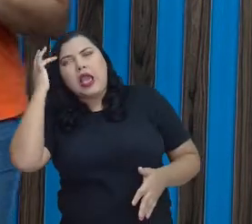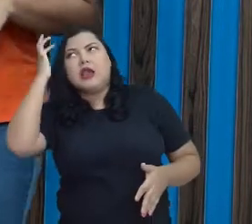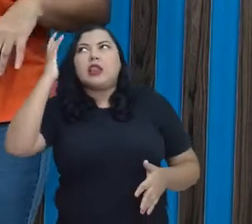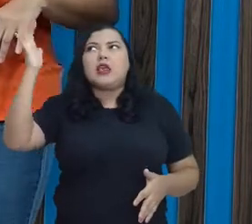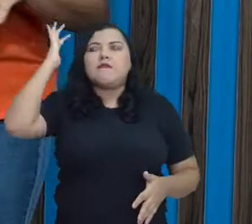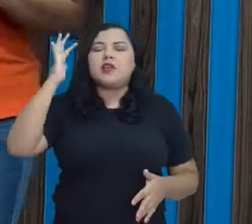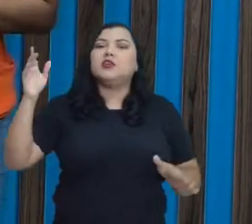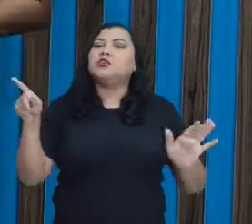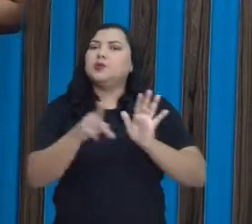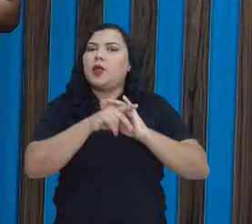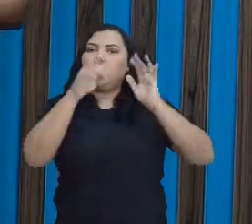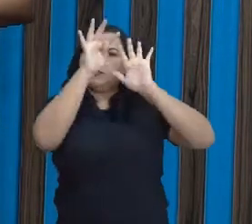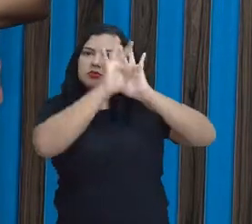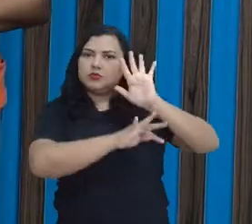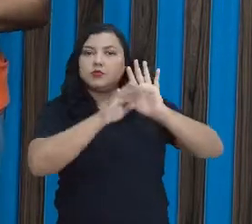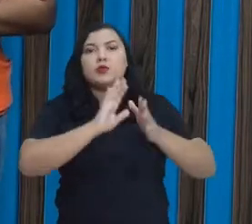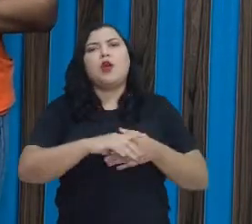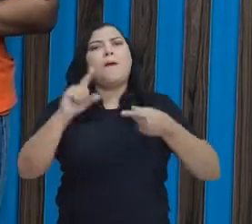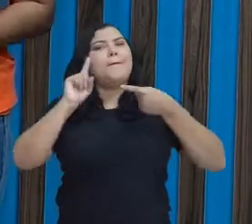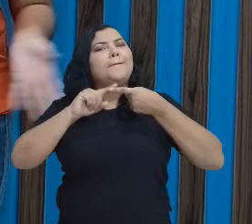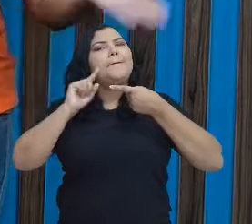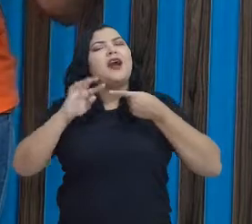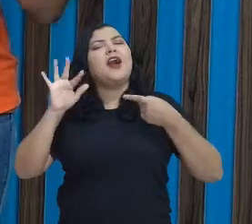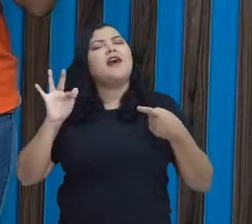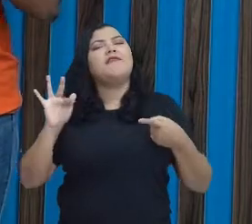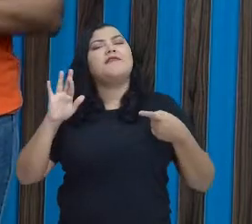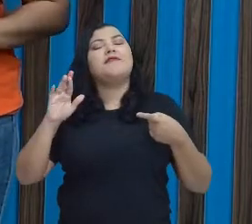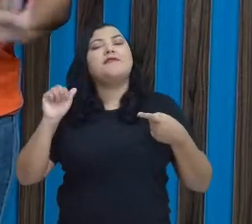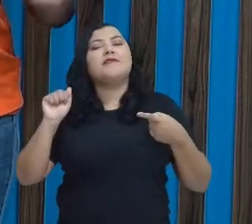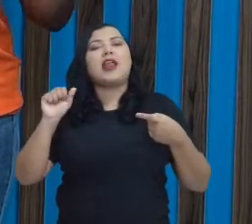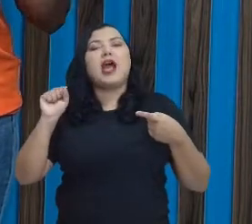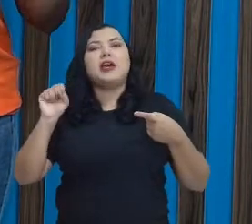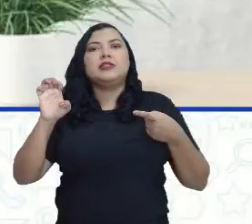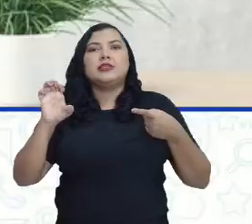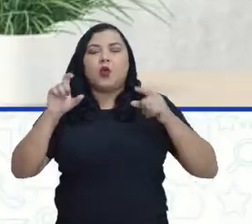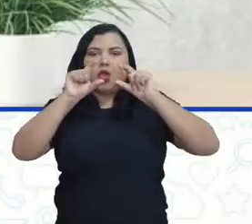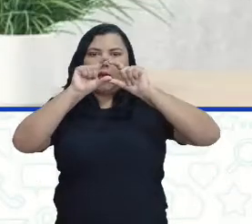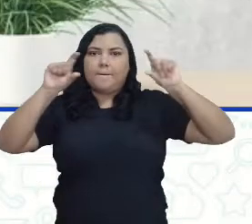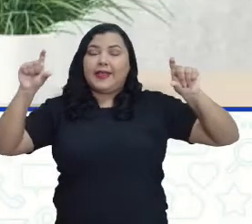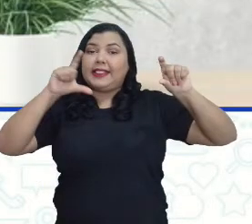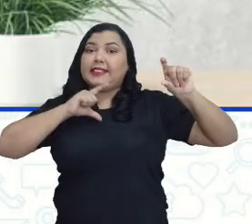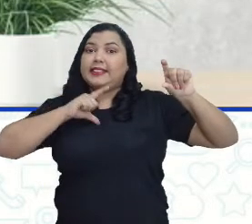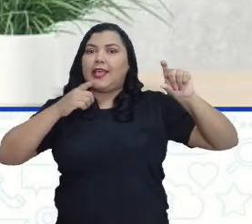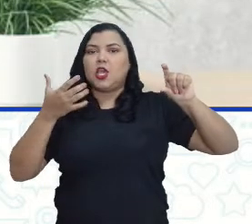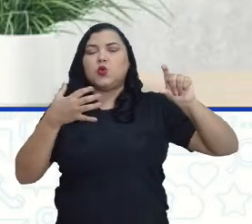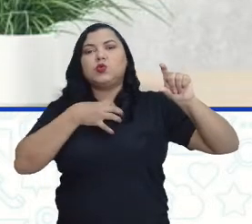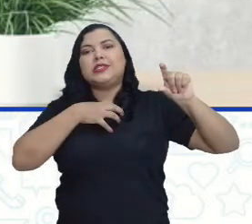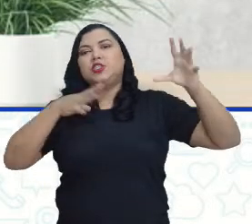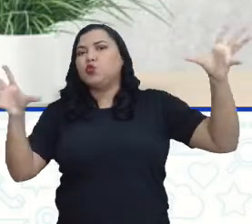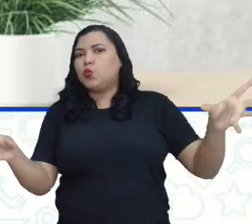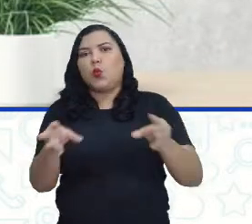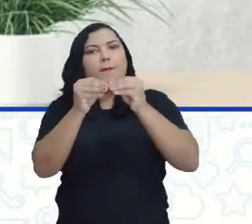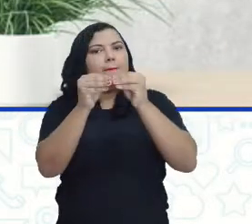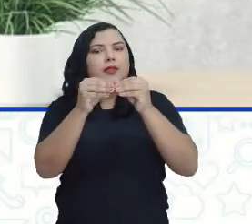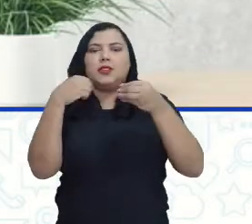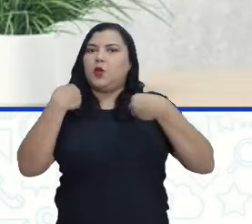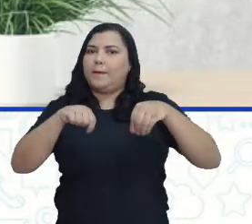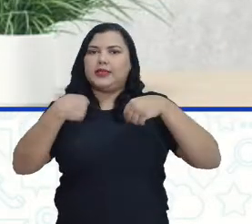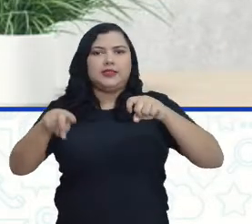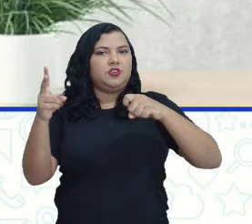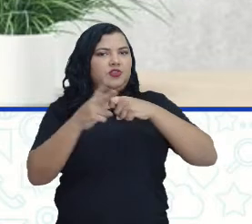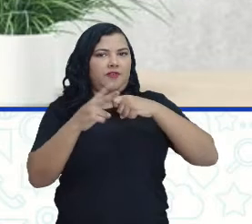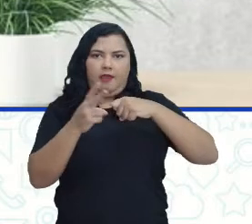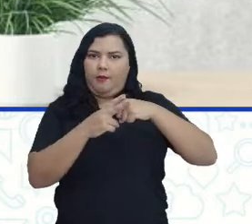Então, frase é qualquer enunciado linguístico que possui um sentido completo, ou seja, ela não vai precisar de um verbo.